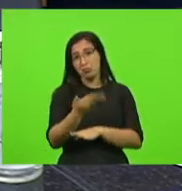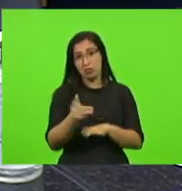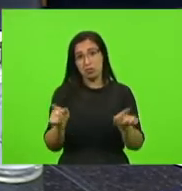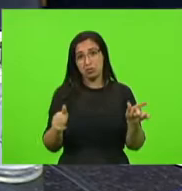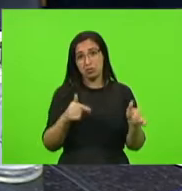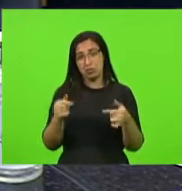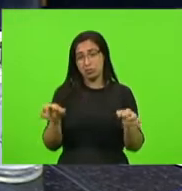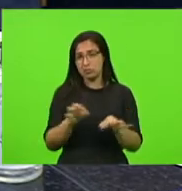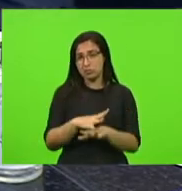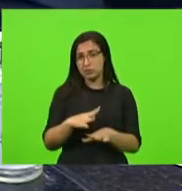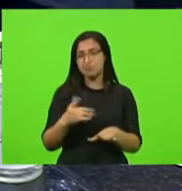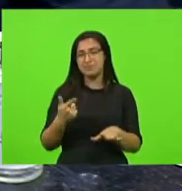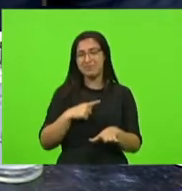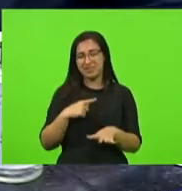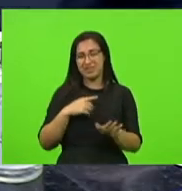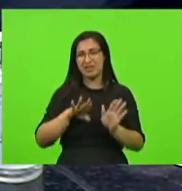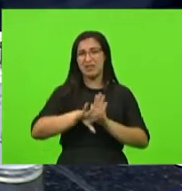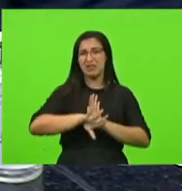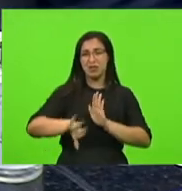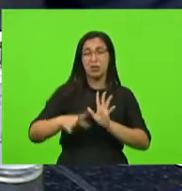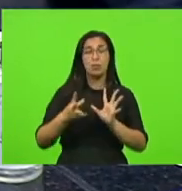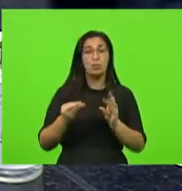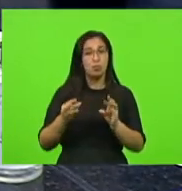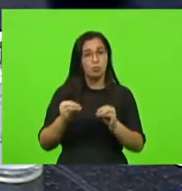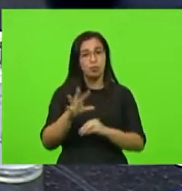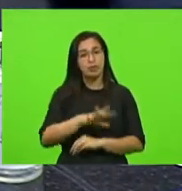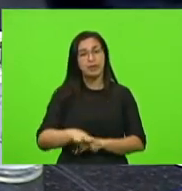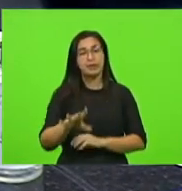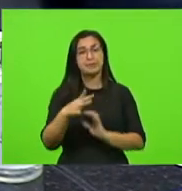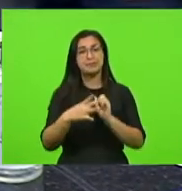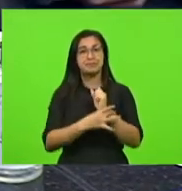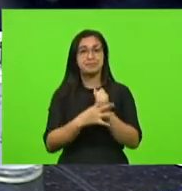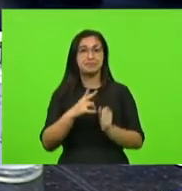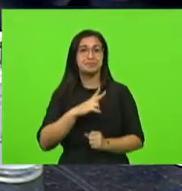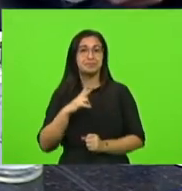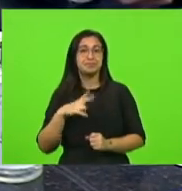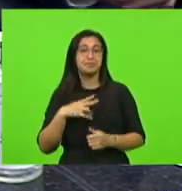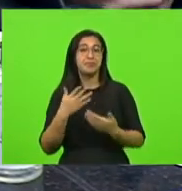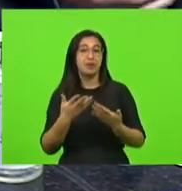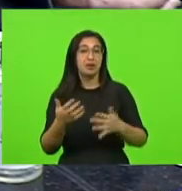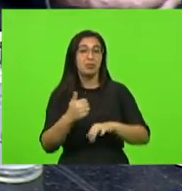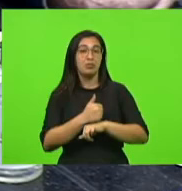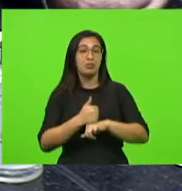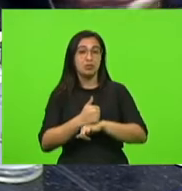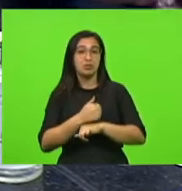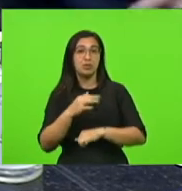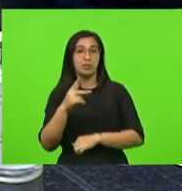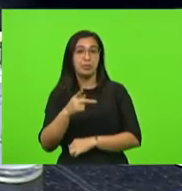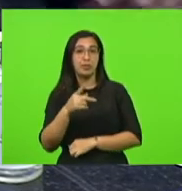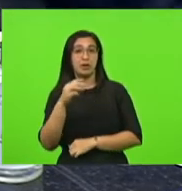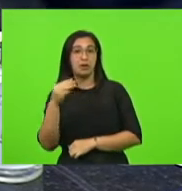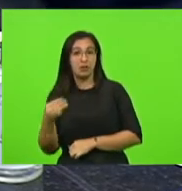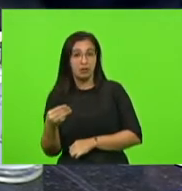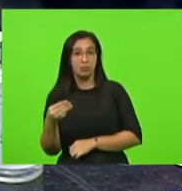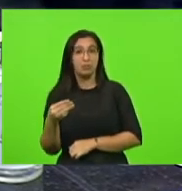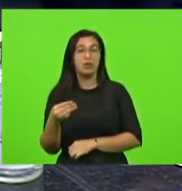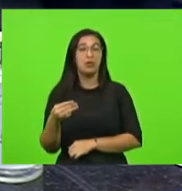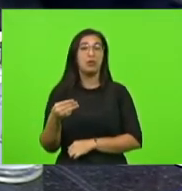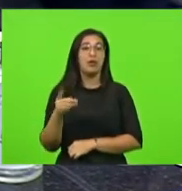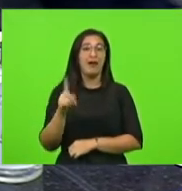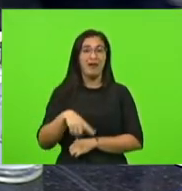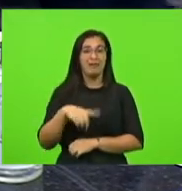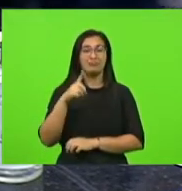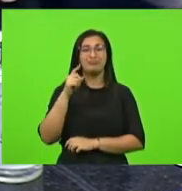temos diversos afastamentos das áreas de segurança pública, de profissionais, polícia militar, por exemplo, por questões de